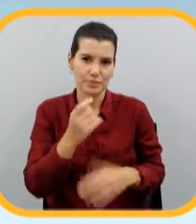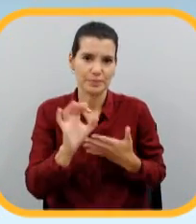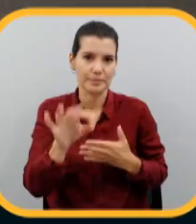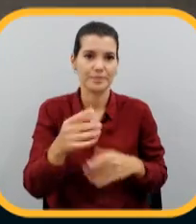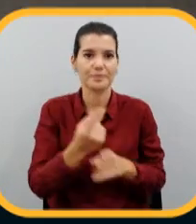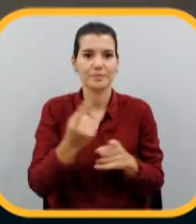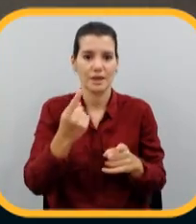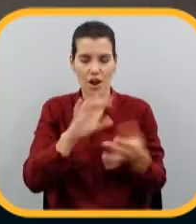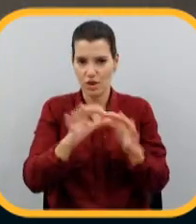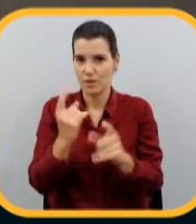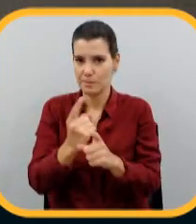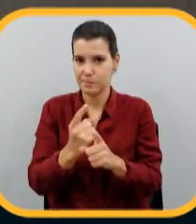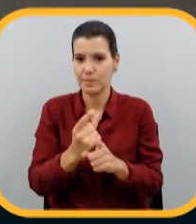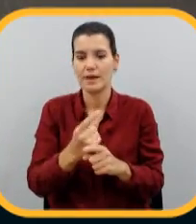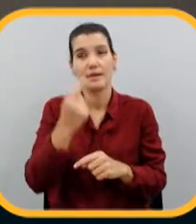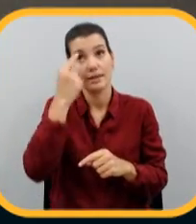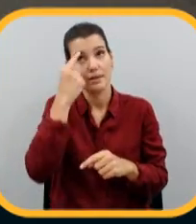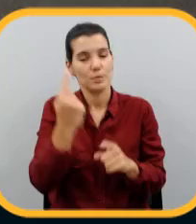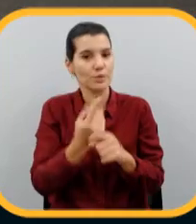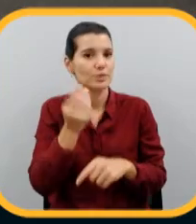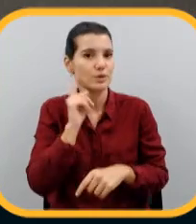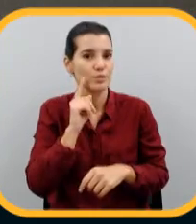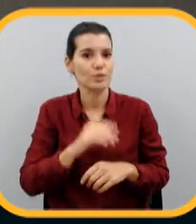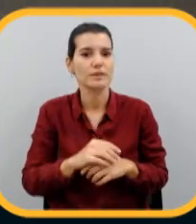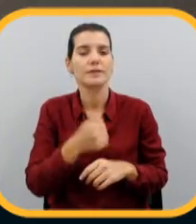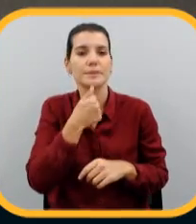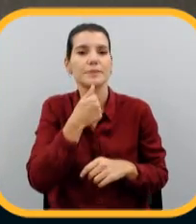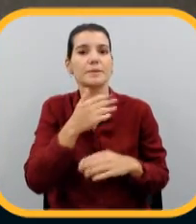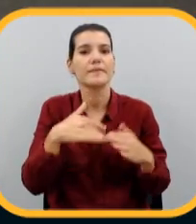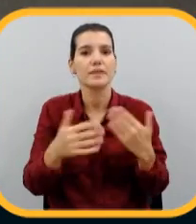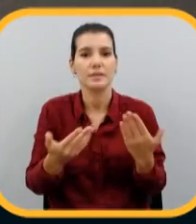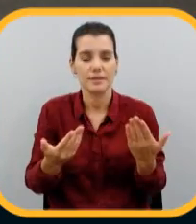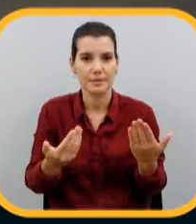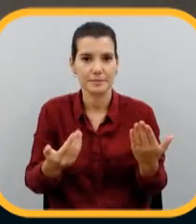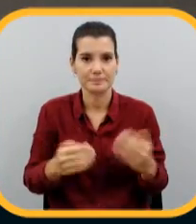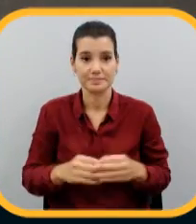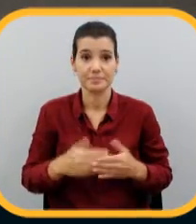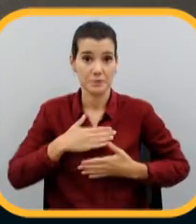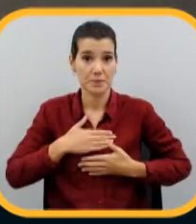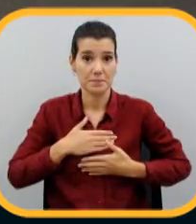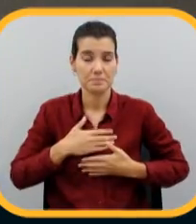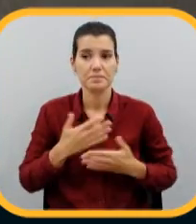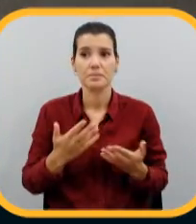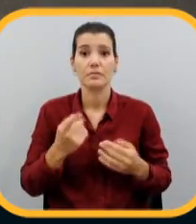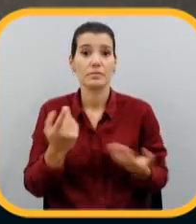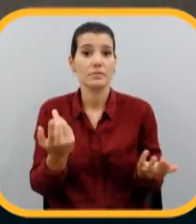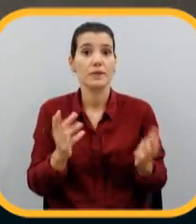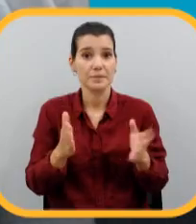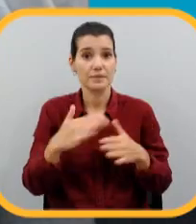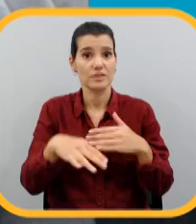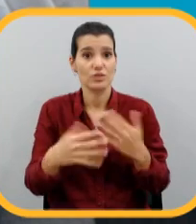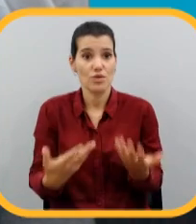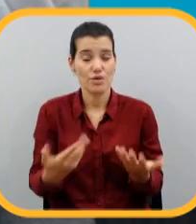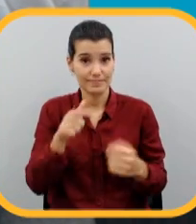uma coisa. Claro. Isto, continuando na mesma linha de raciocínio, isto releva aqui uma coisa muito importante. O que é que há a fazer?